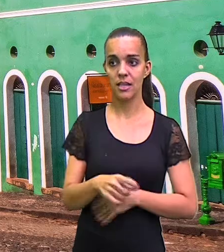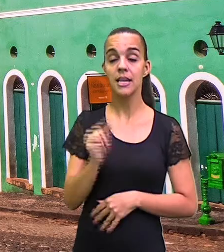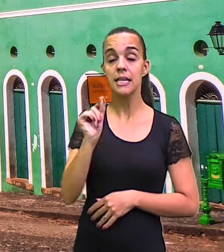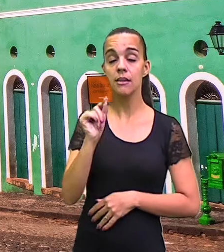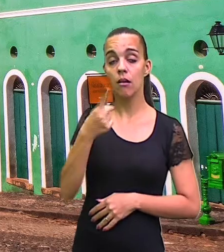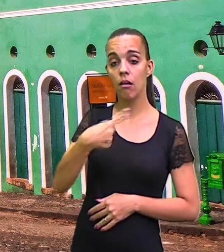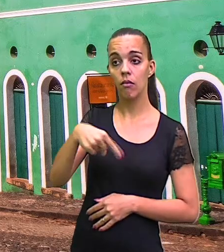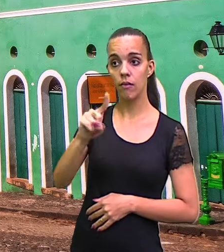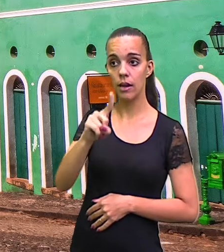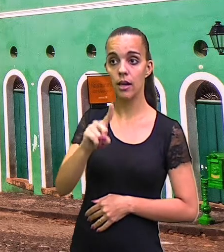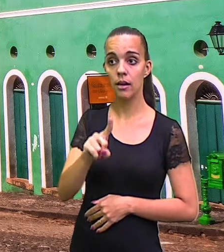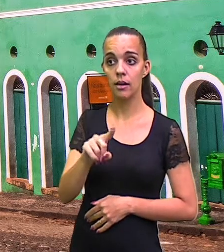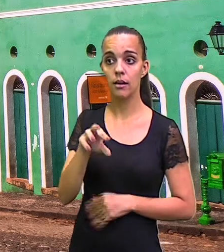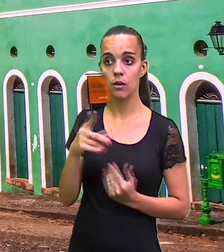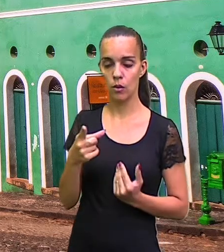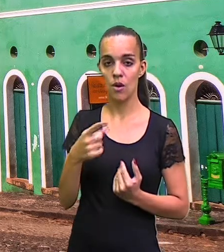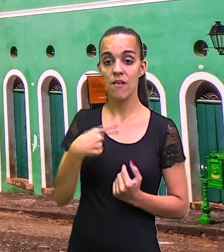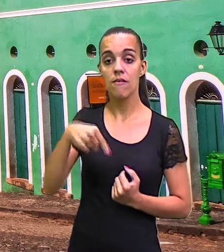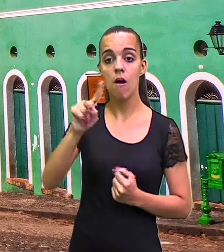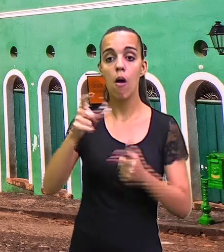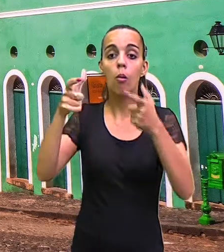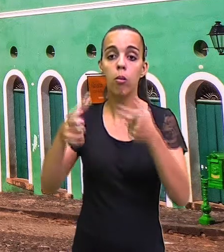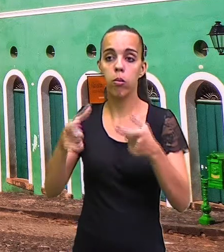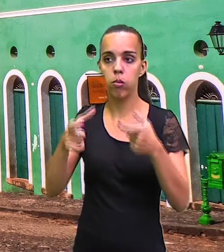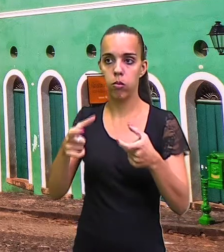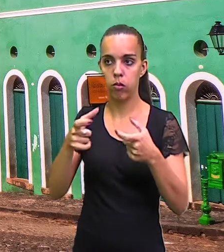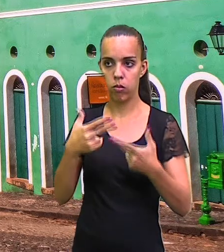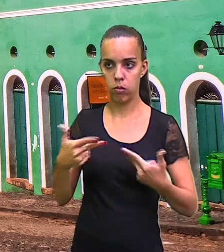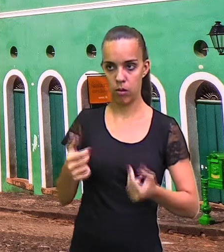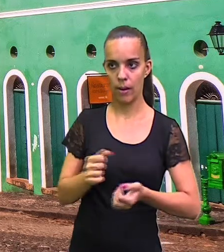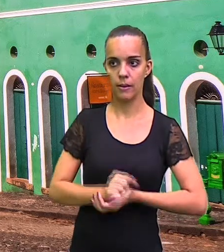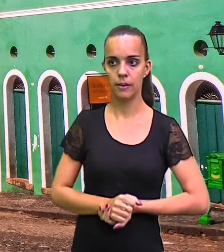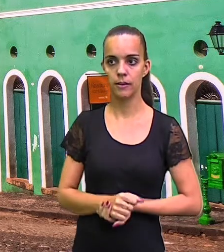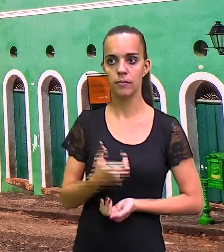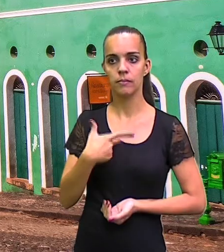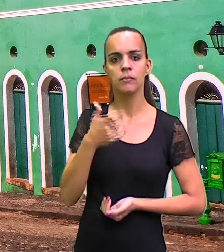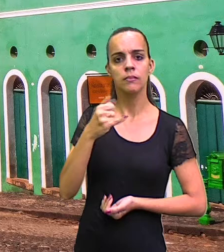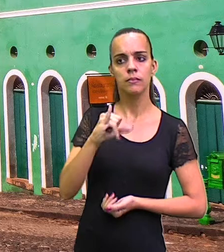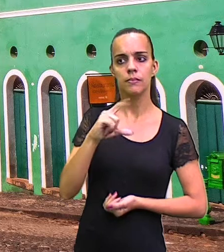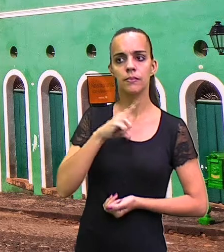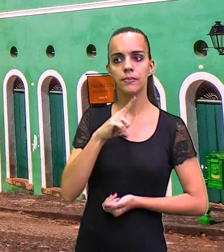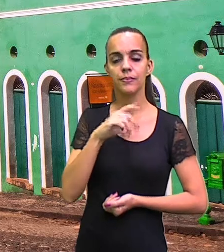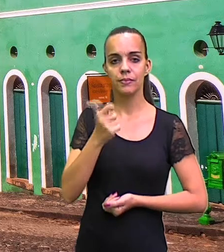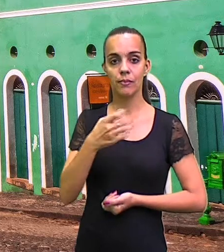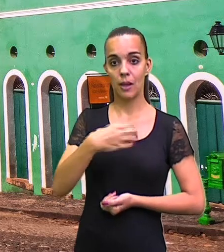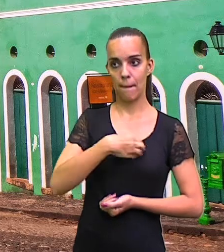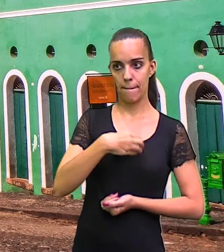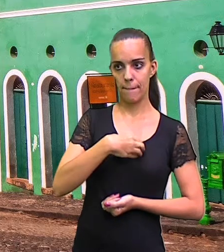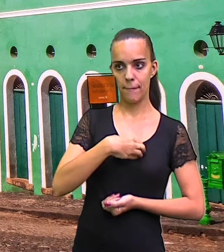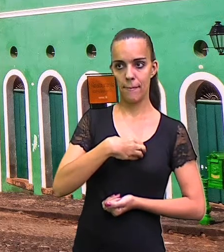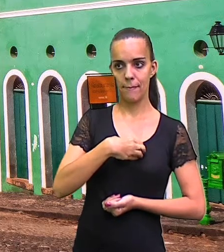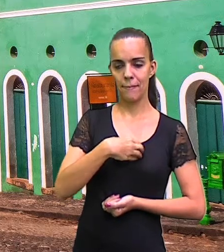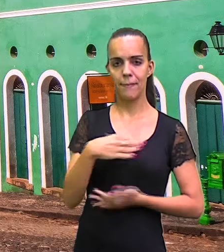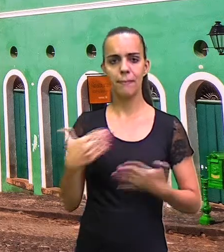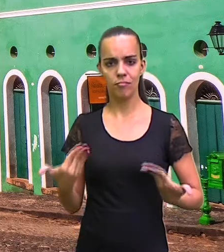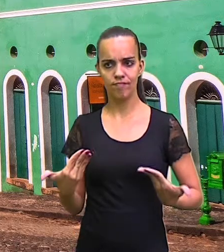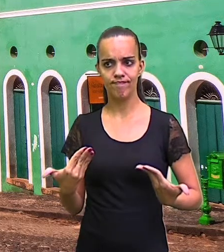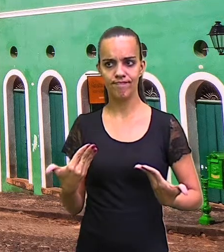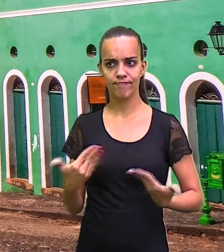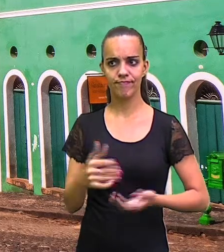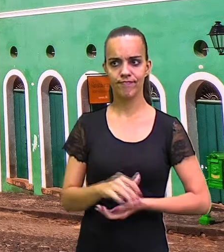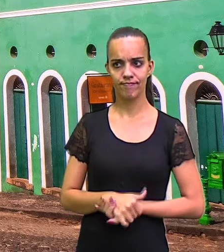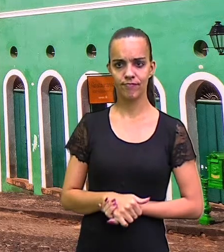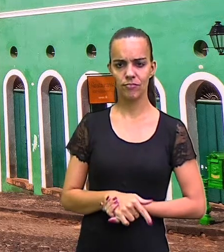vai a algum lugar. Teste da linha. A Bahia é maravilhosa. Viu